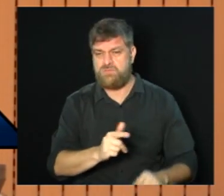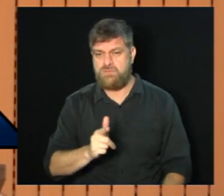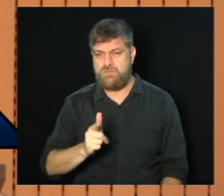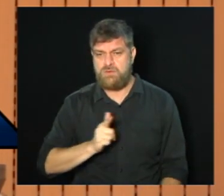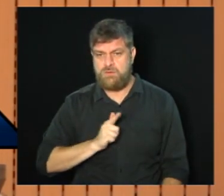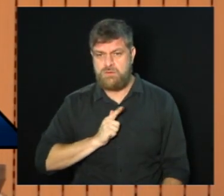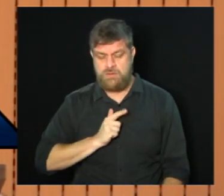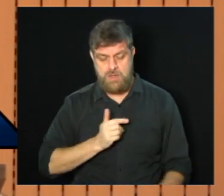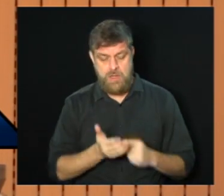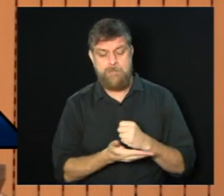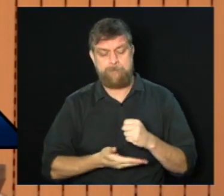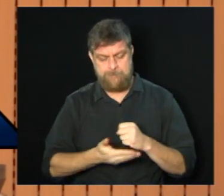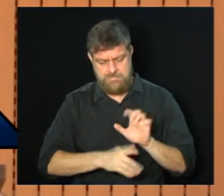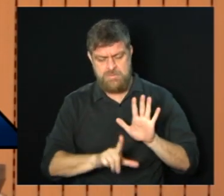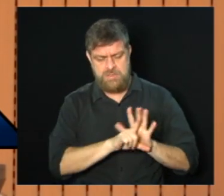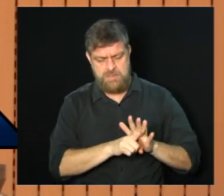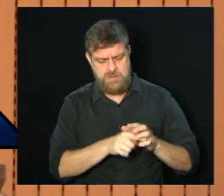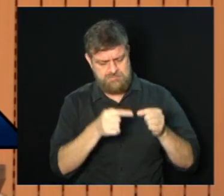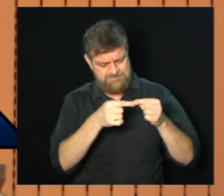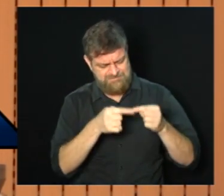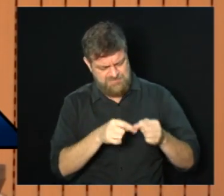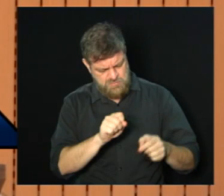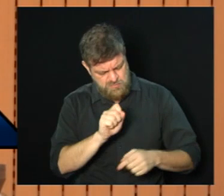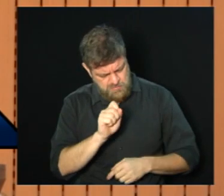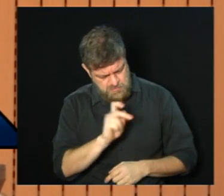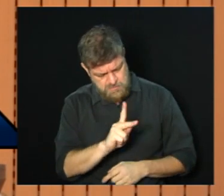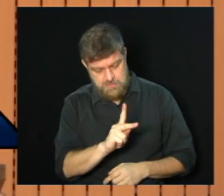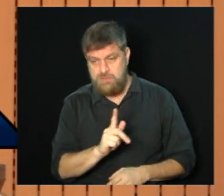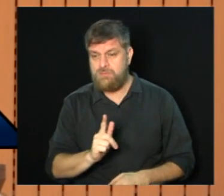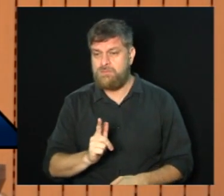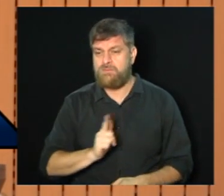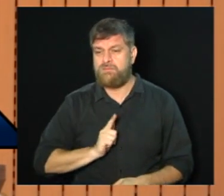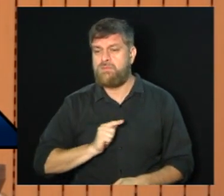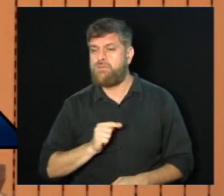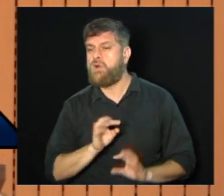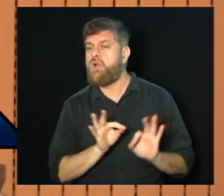de legalidade, né? Um projeto